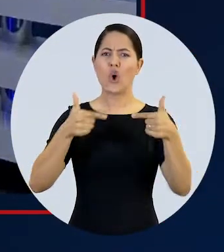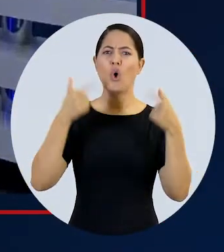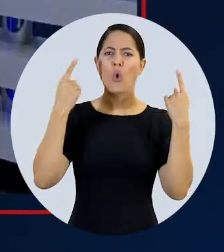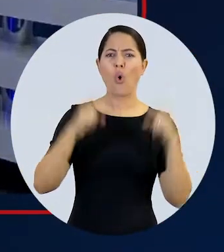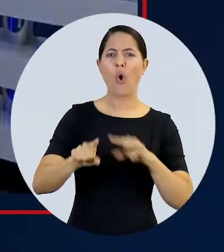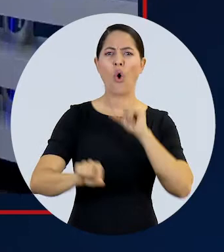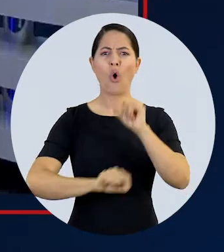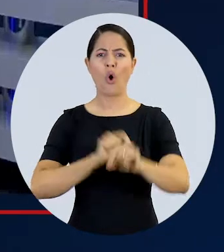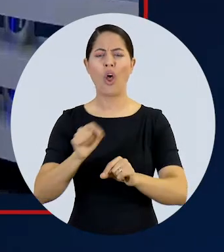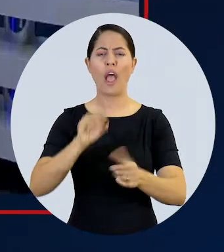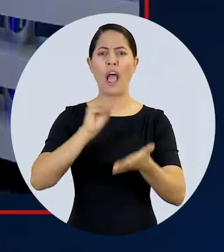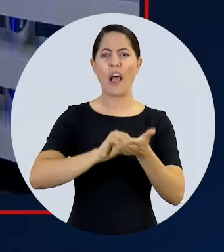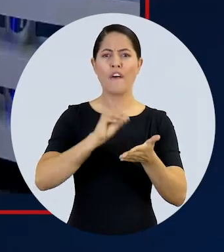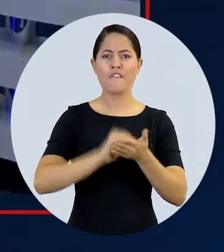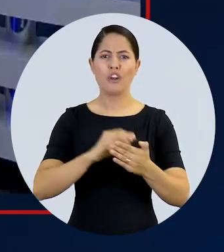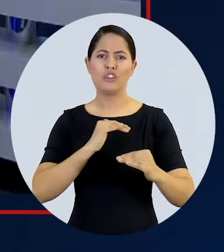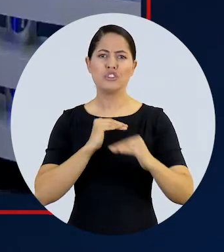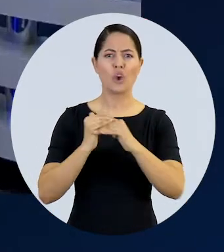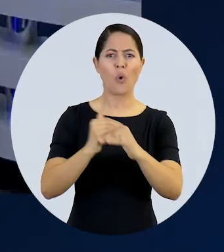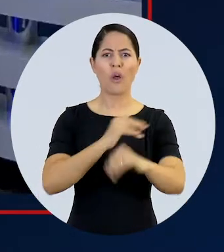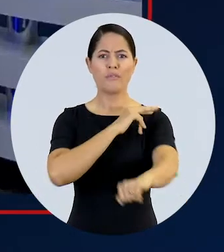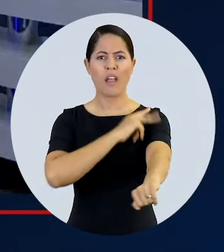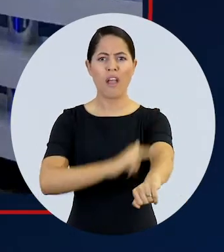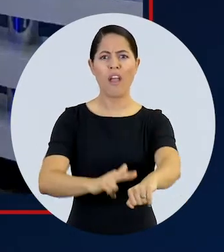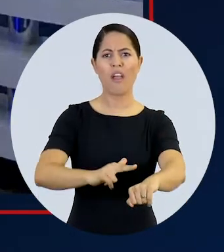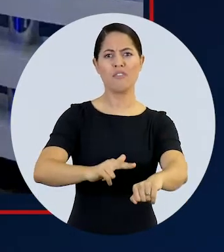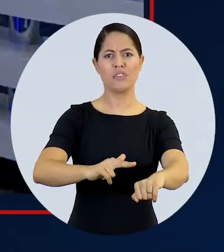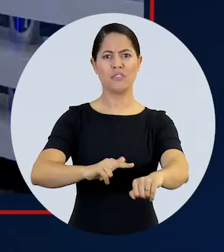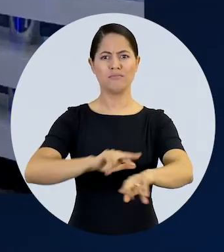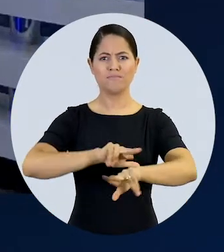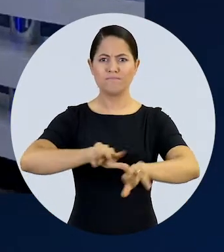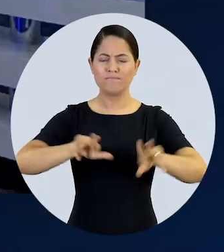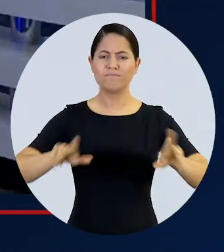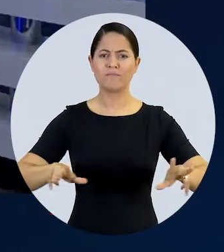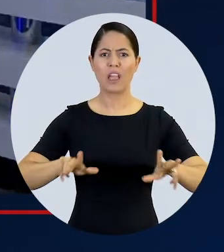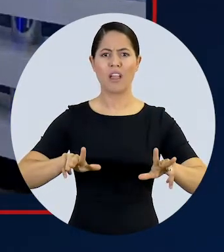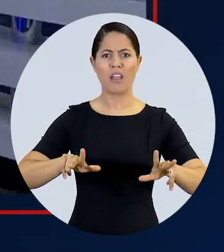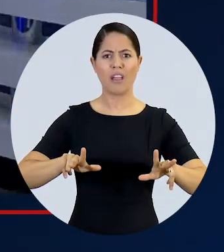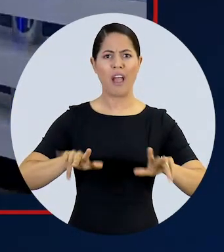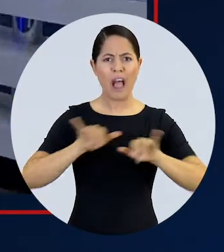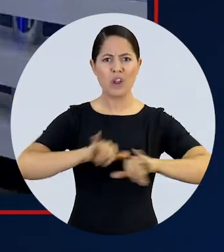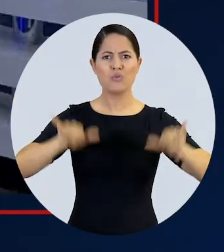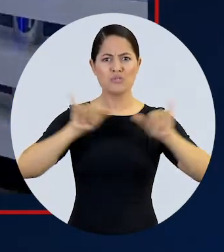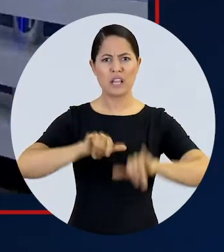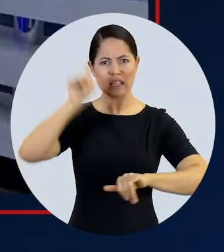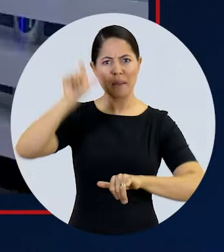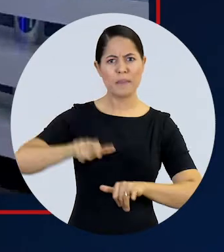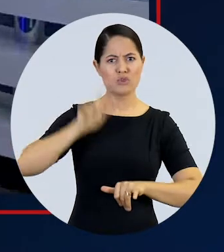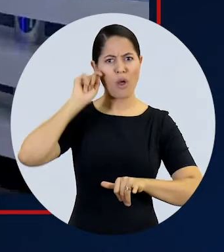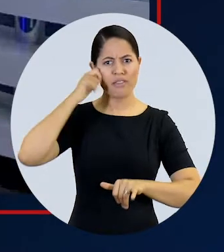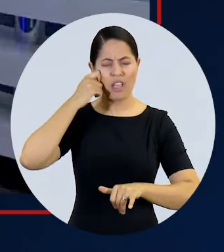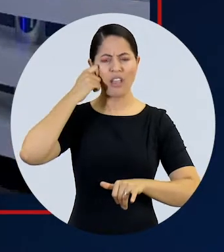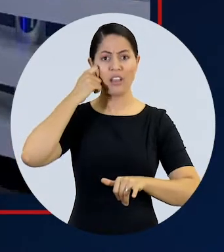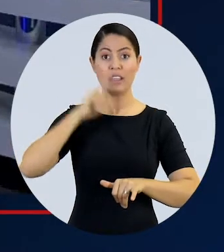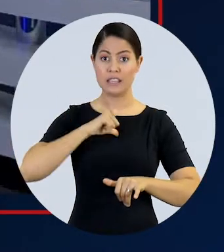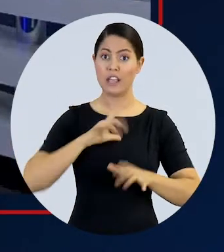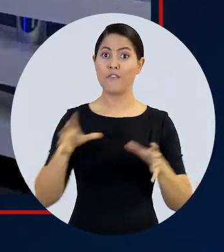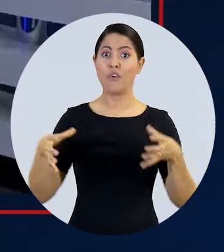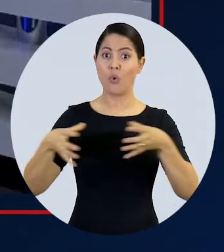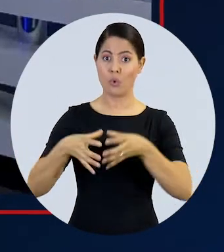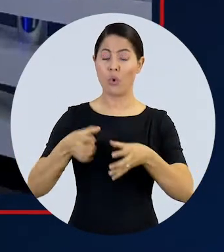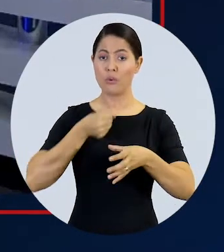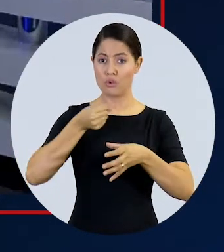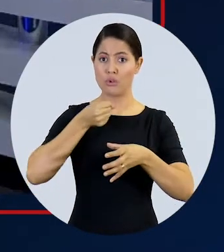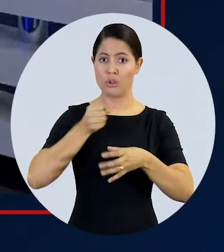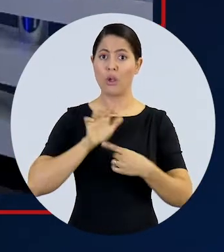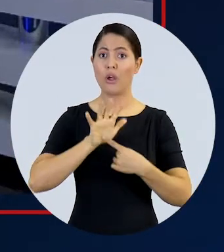desigualdade racial, nós reunimos uma parte da nossa equipe de jornalistas negros para falar dos desafios que levam a um